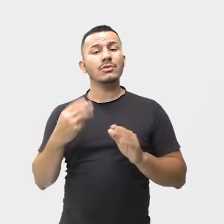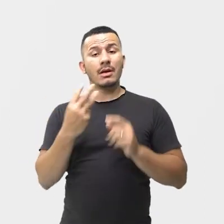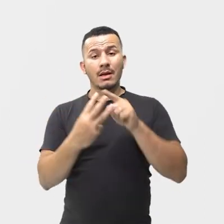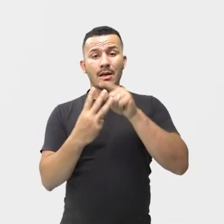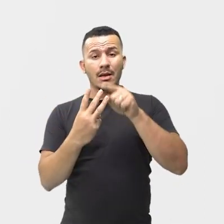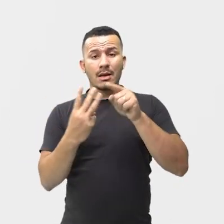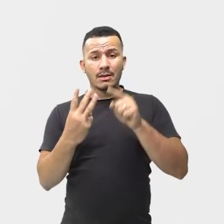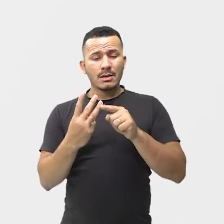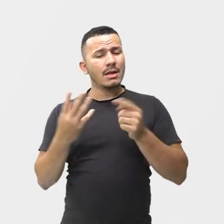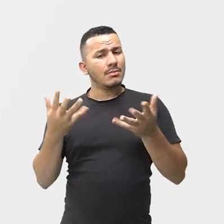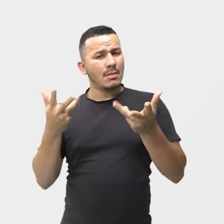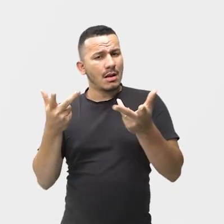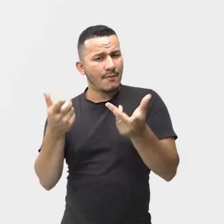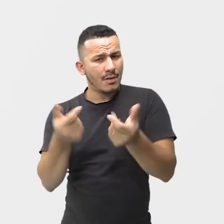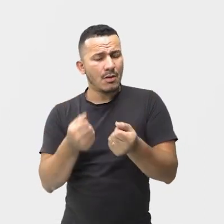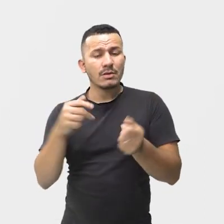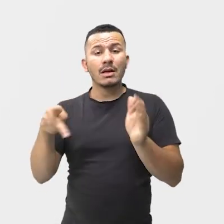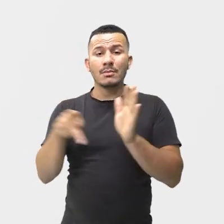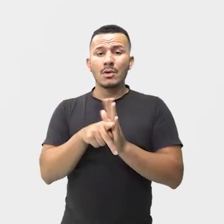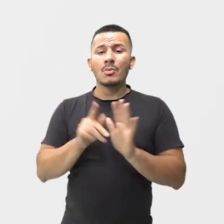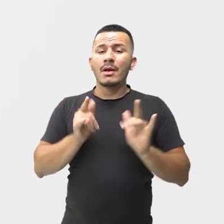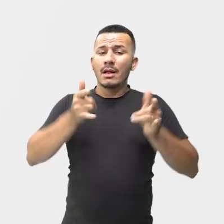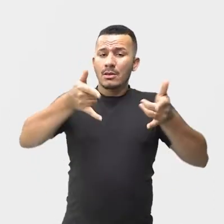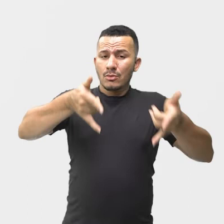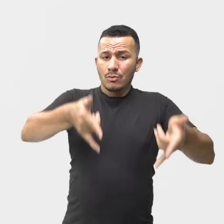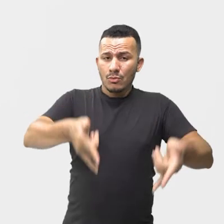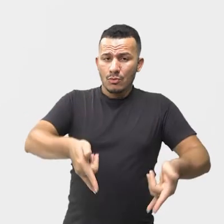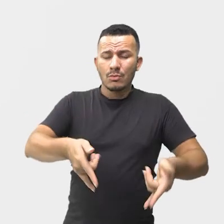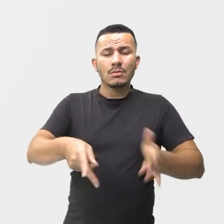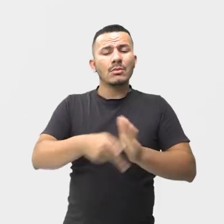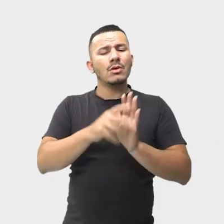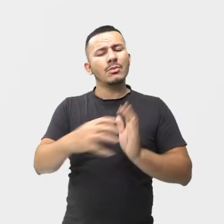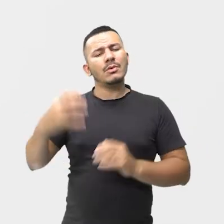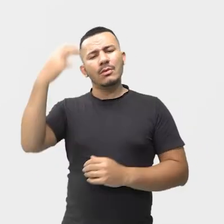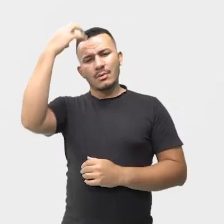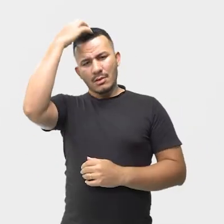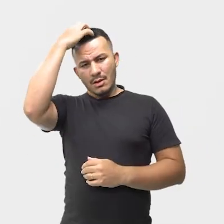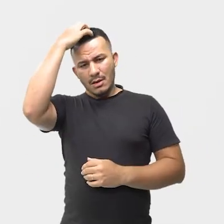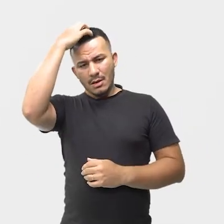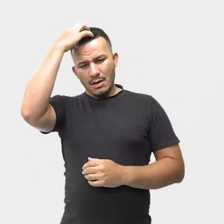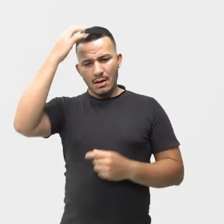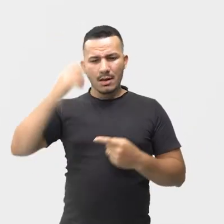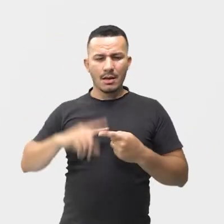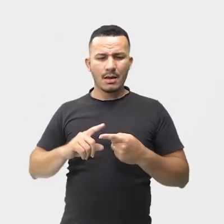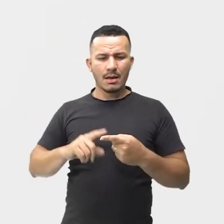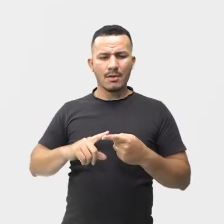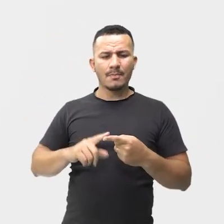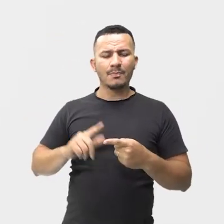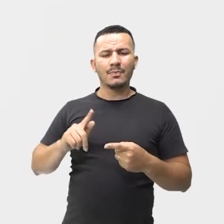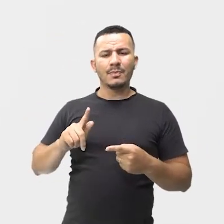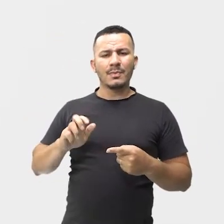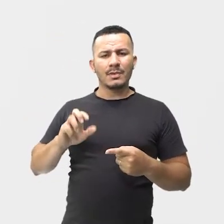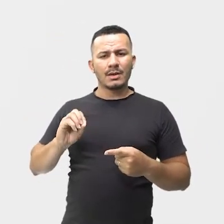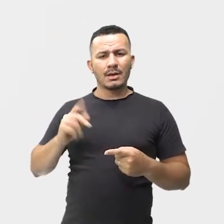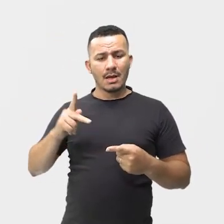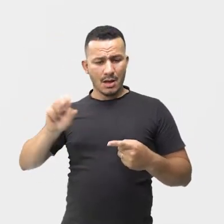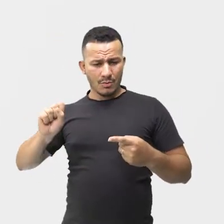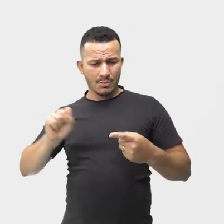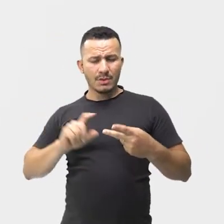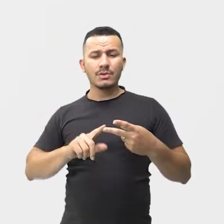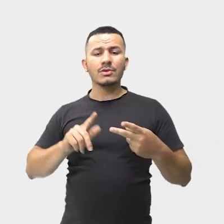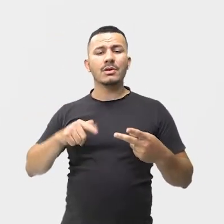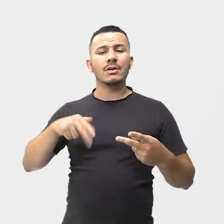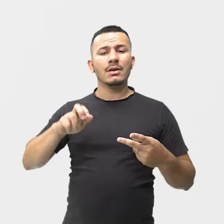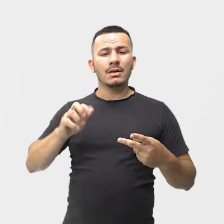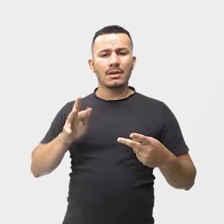foram construídas como tumbas reais para os reis Quelpes, Quefre e Miquerinos, ou